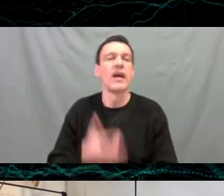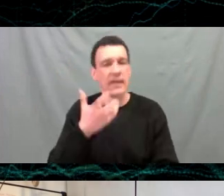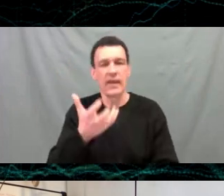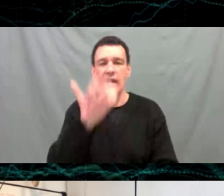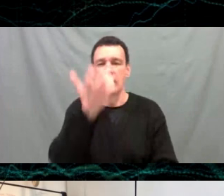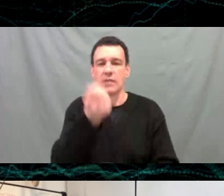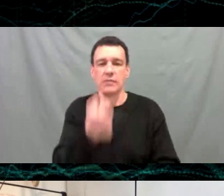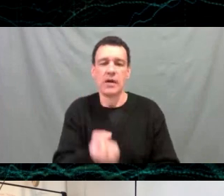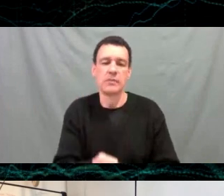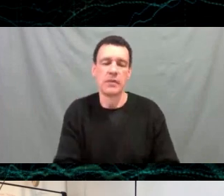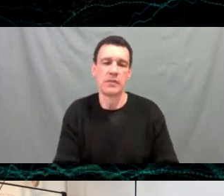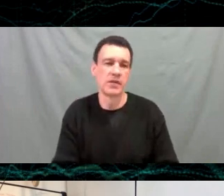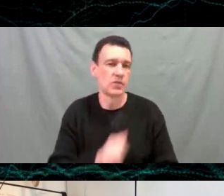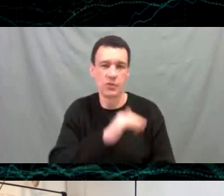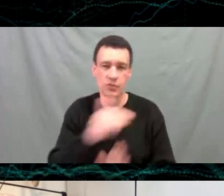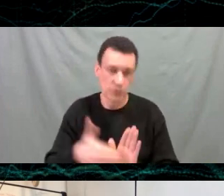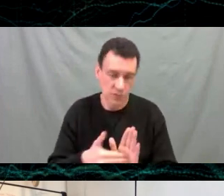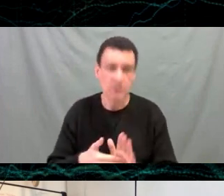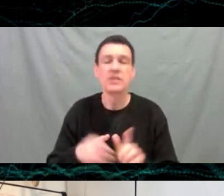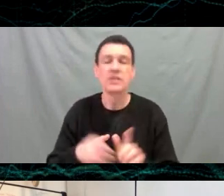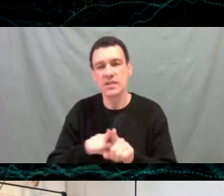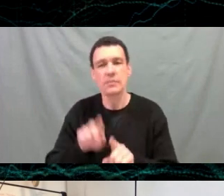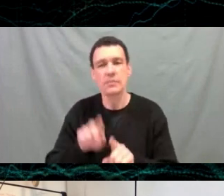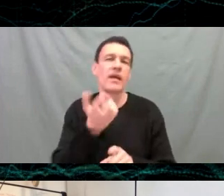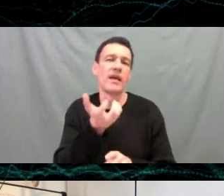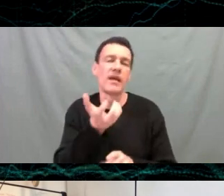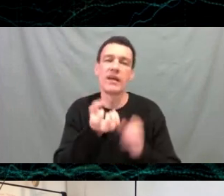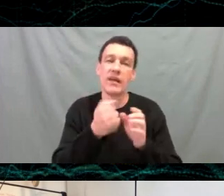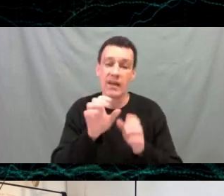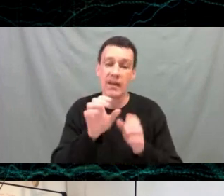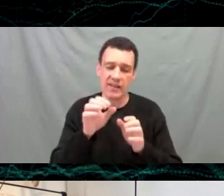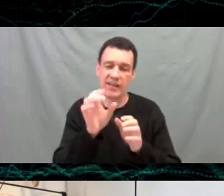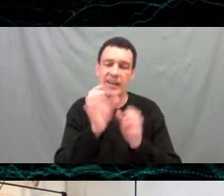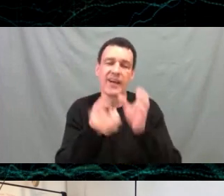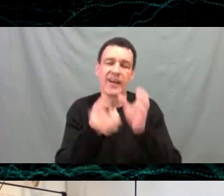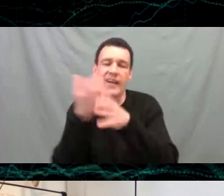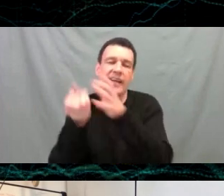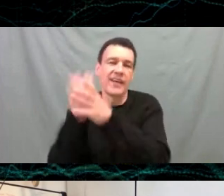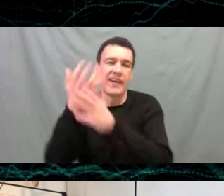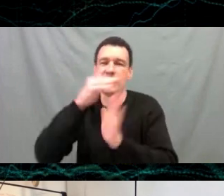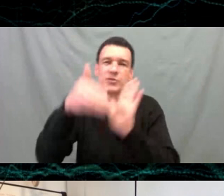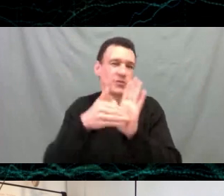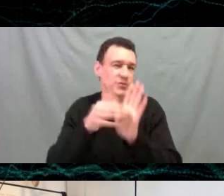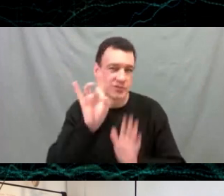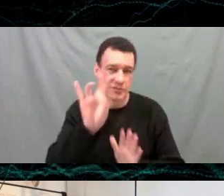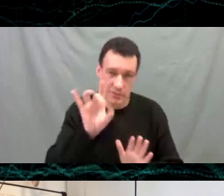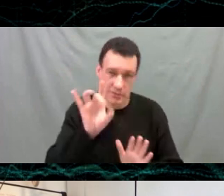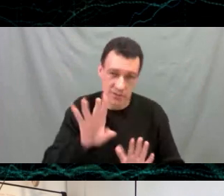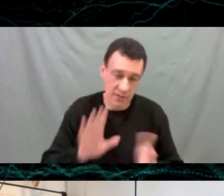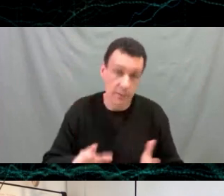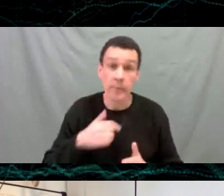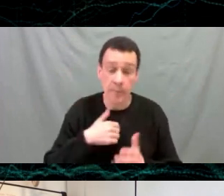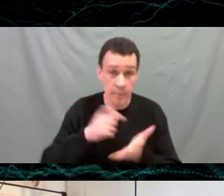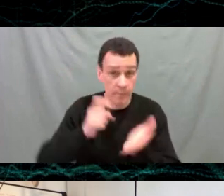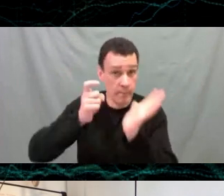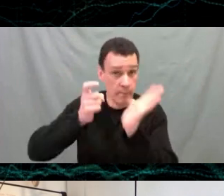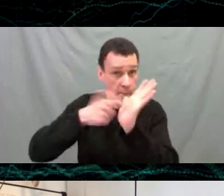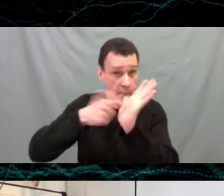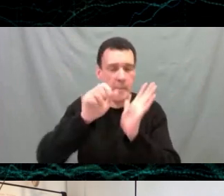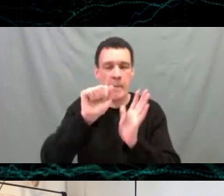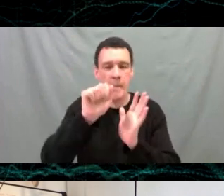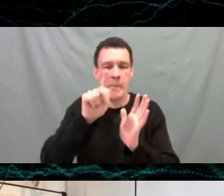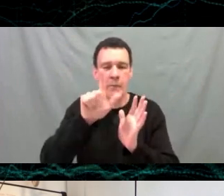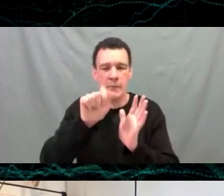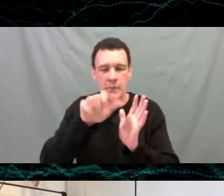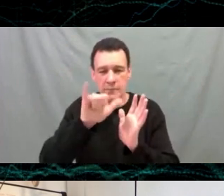certinho e criar esse stack toda para a gente. Então, se eu der um apply aqui e der yes, ele vai começar a criar os nossos